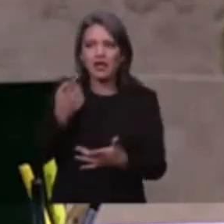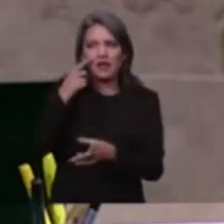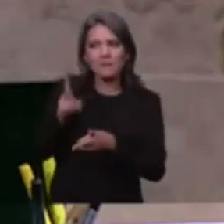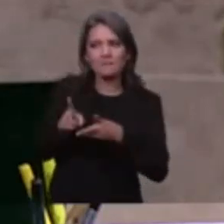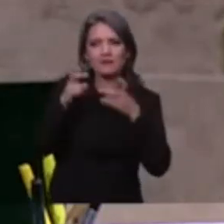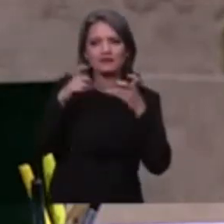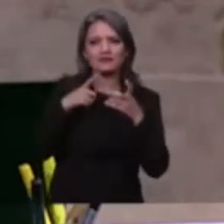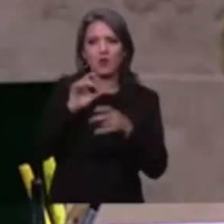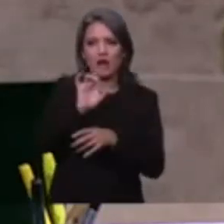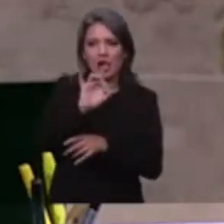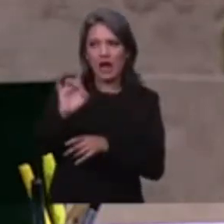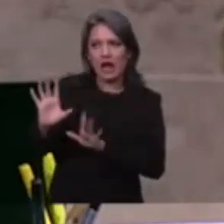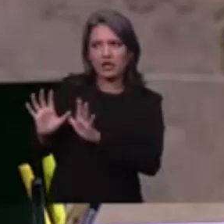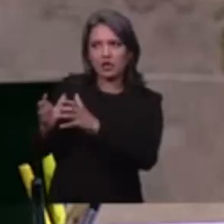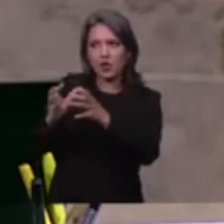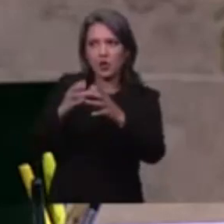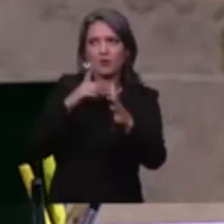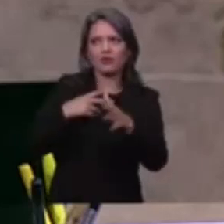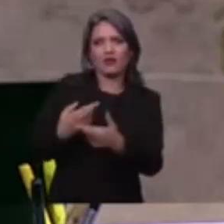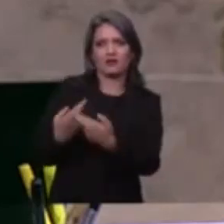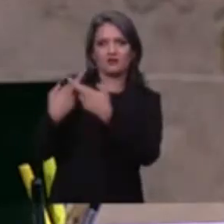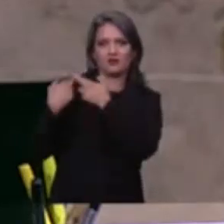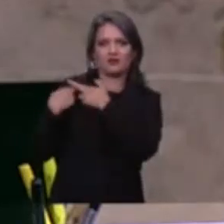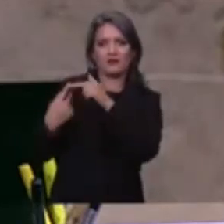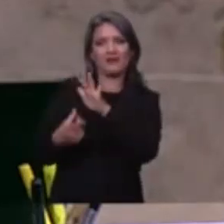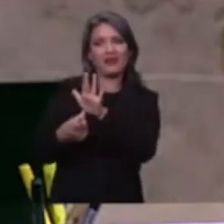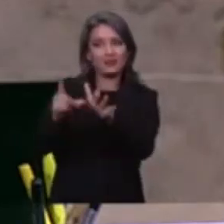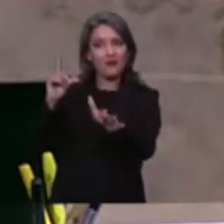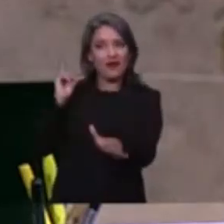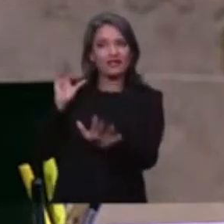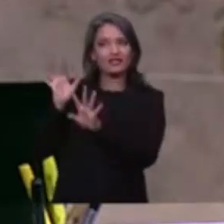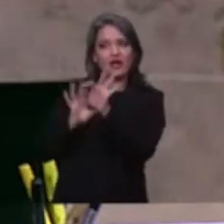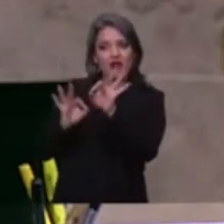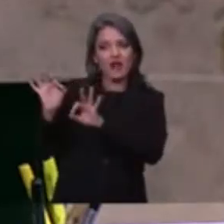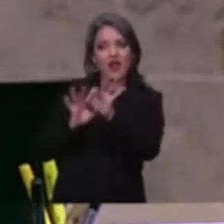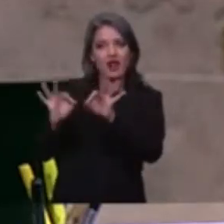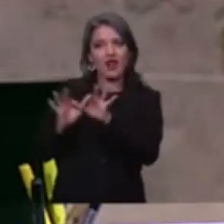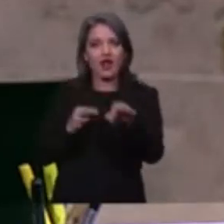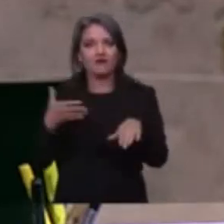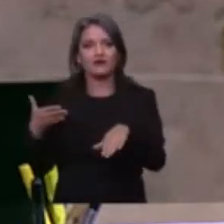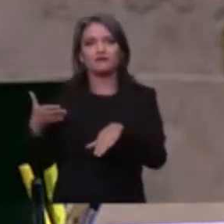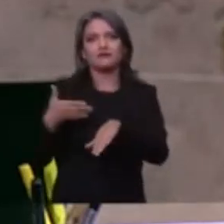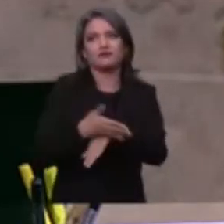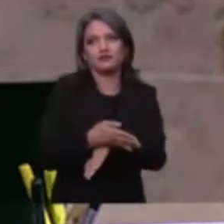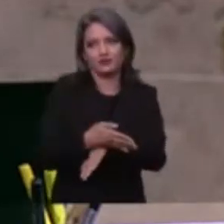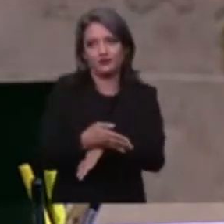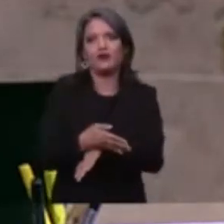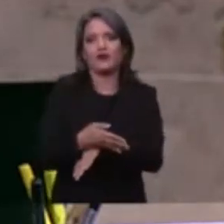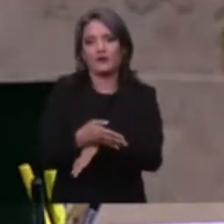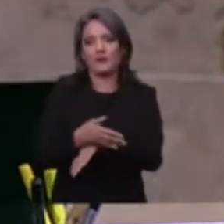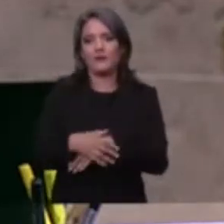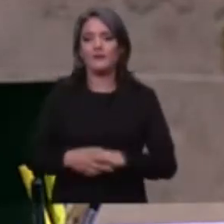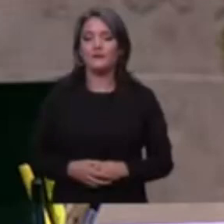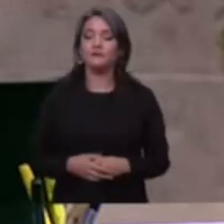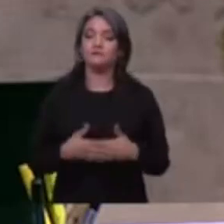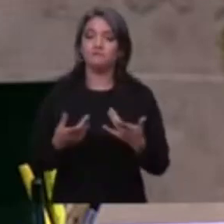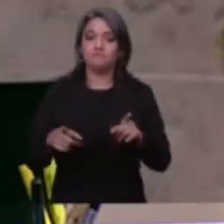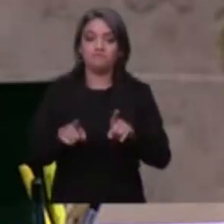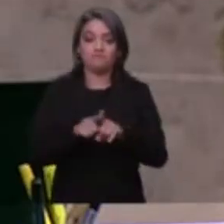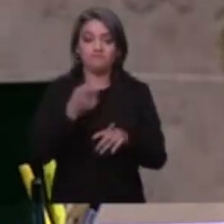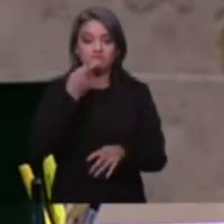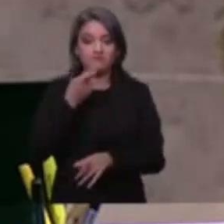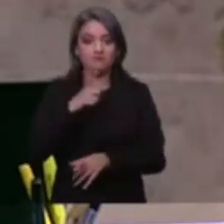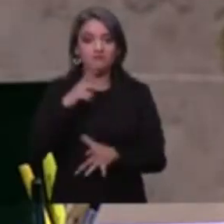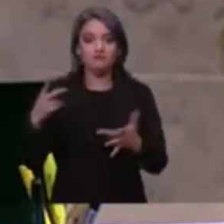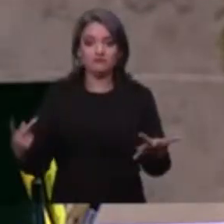tarefas para o ato de preparação prévia para a antevista reação policial. Informou que houve